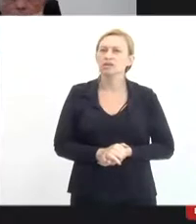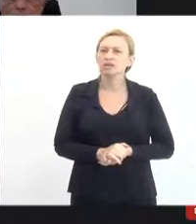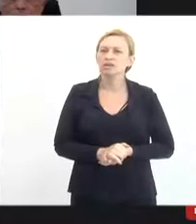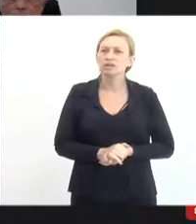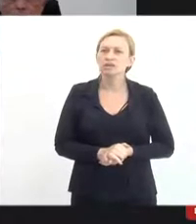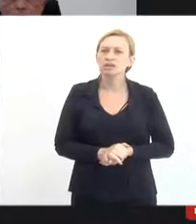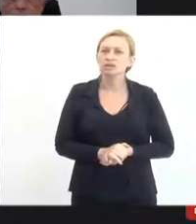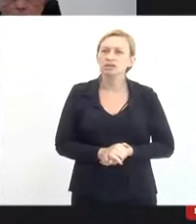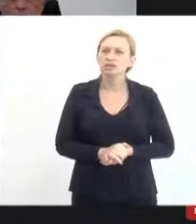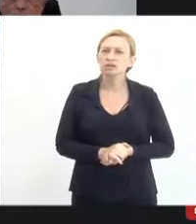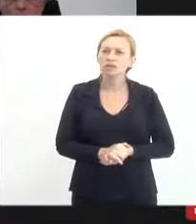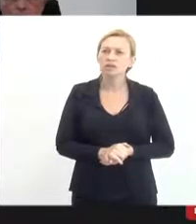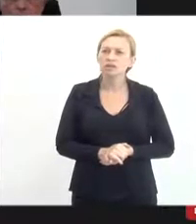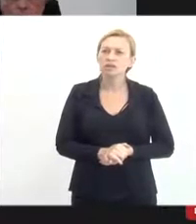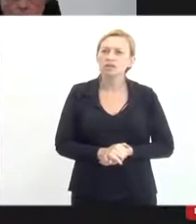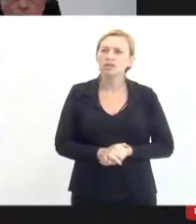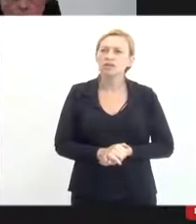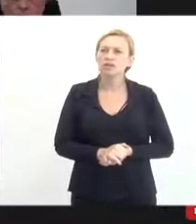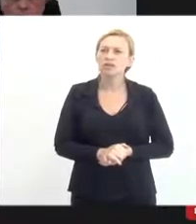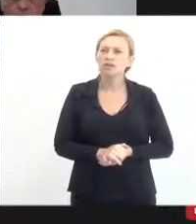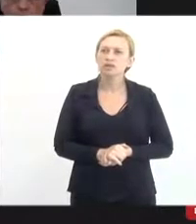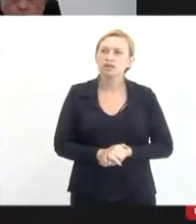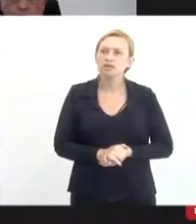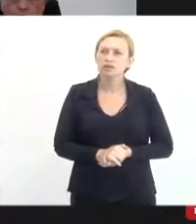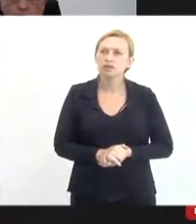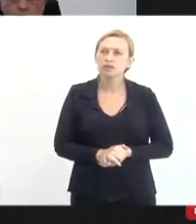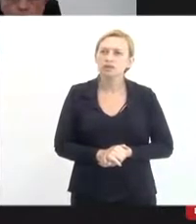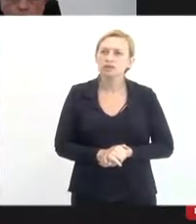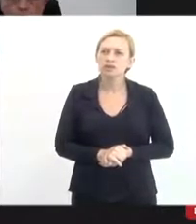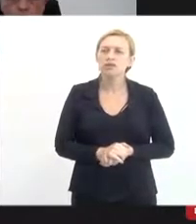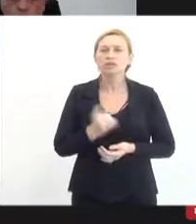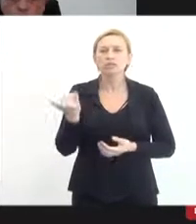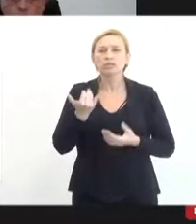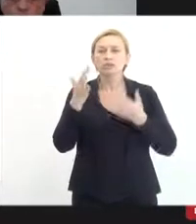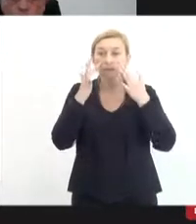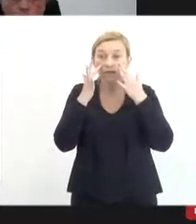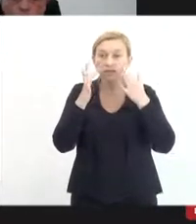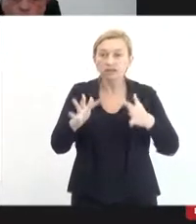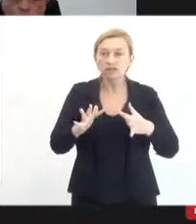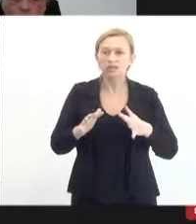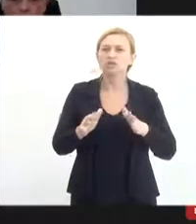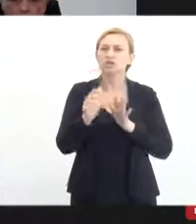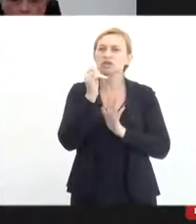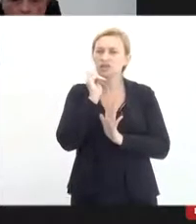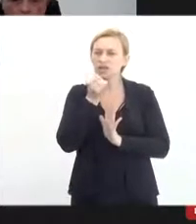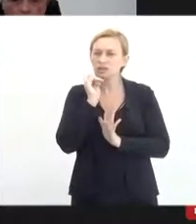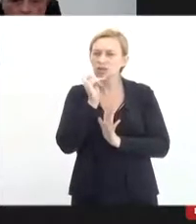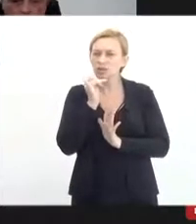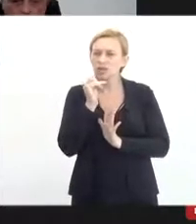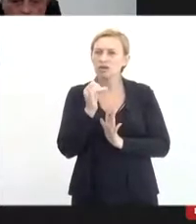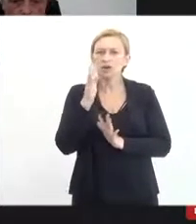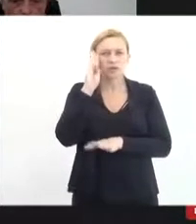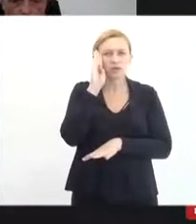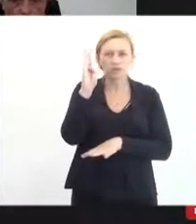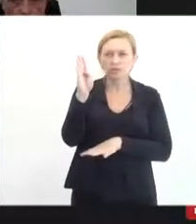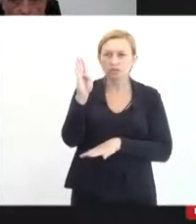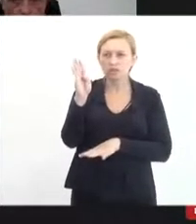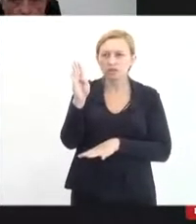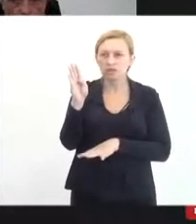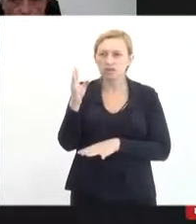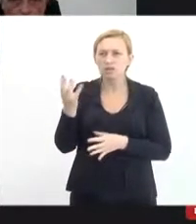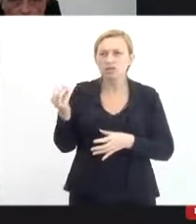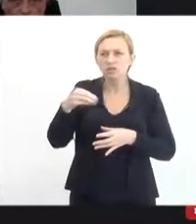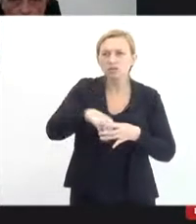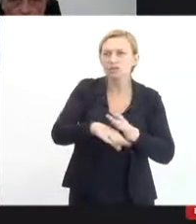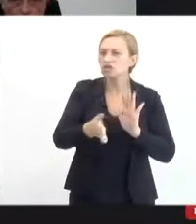Porque é importante que se dê atenção a esses relatórios, principalmente nas partes conclusivas